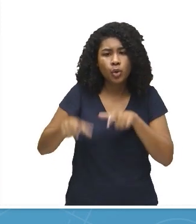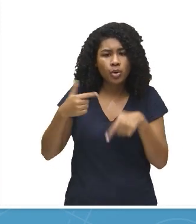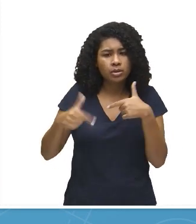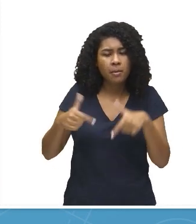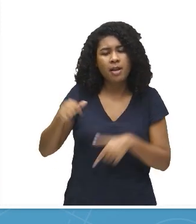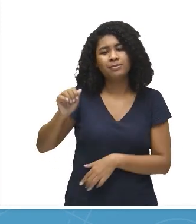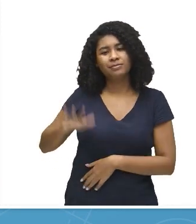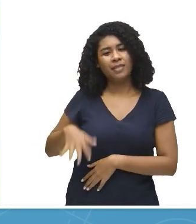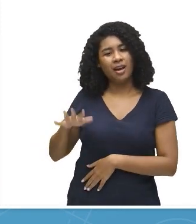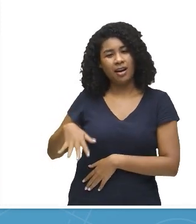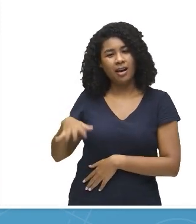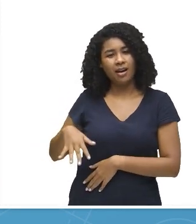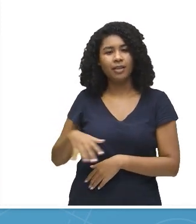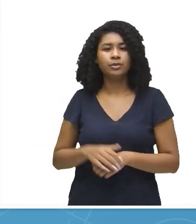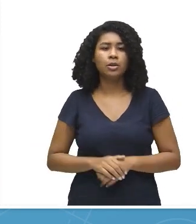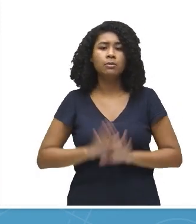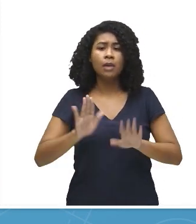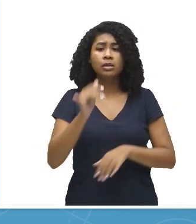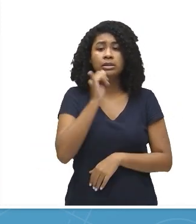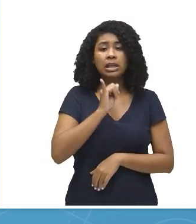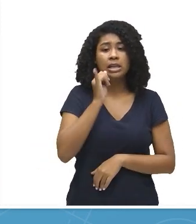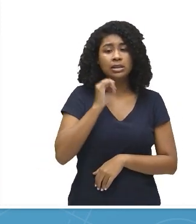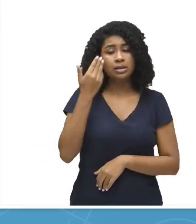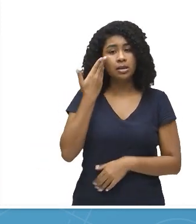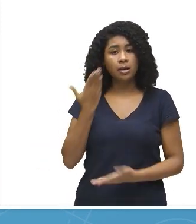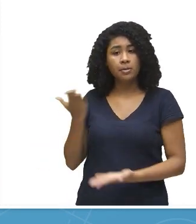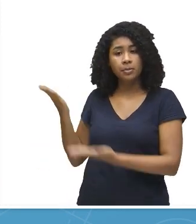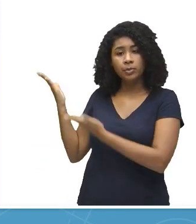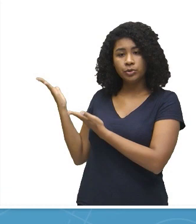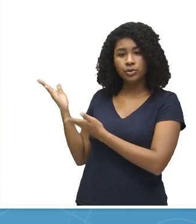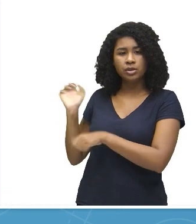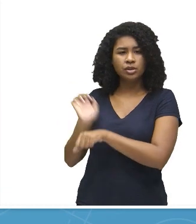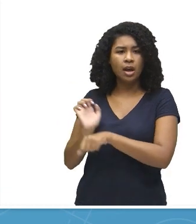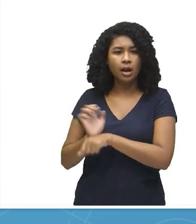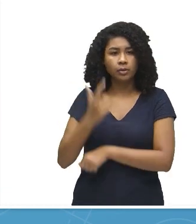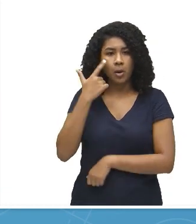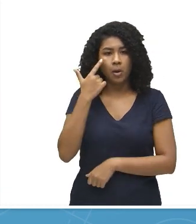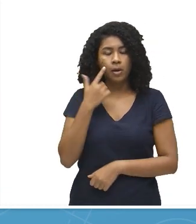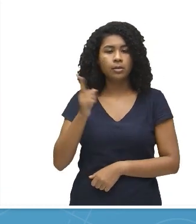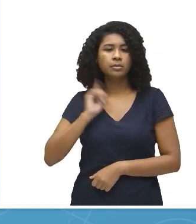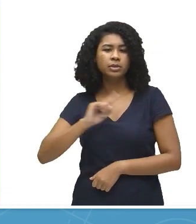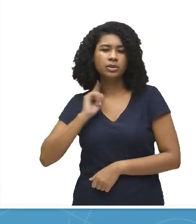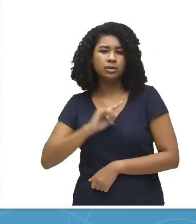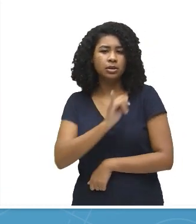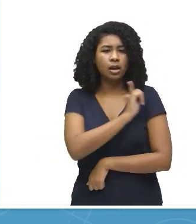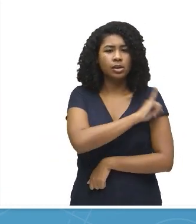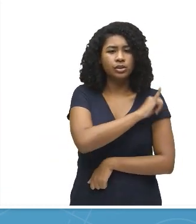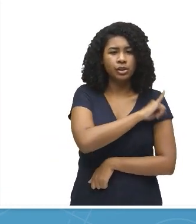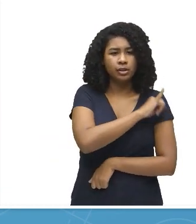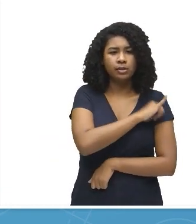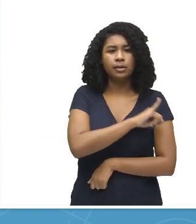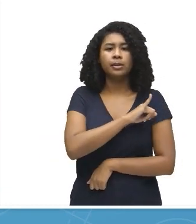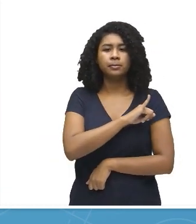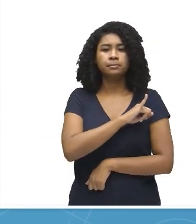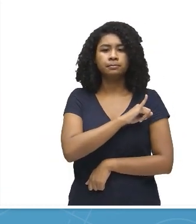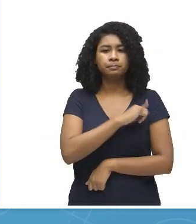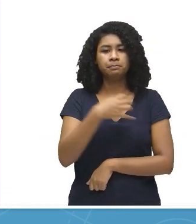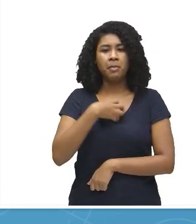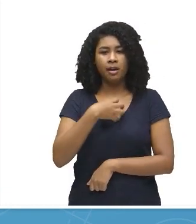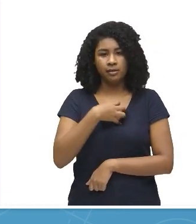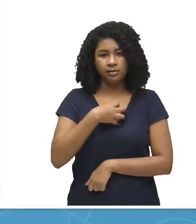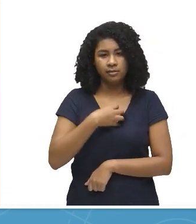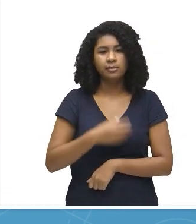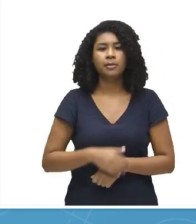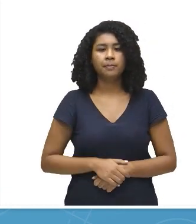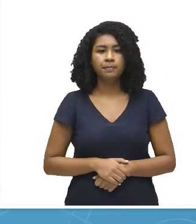E aí nós temos alguns exemplos, olha, que é no caso Minas Gerais, Rio de Janeiro e Bahia, estados da região sul e também